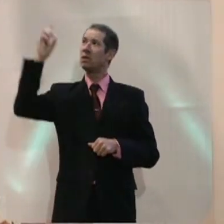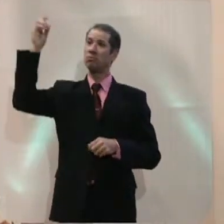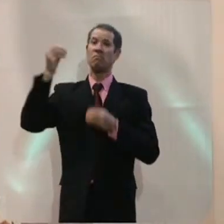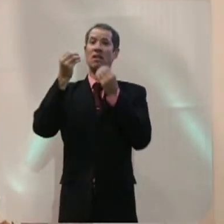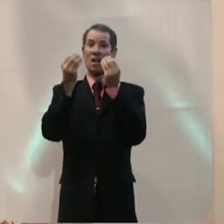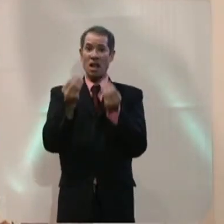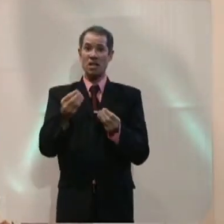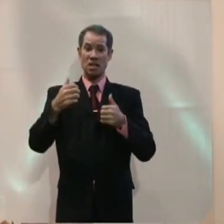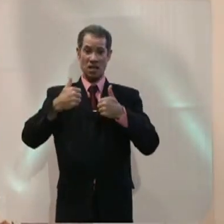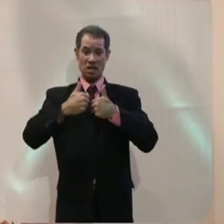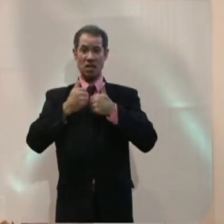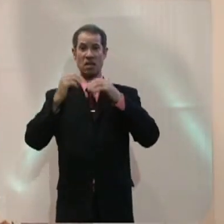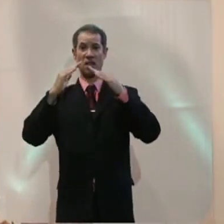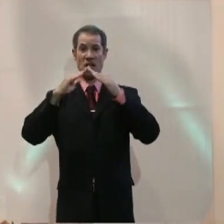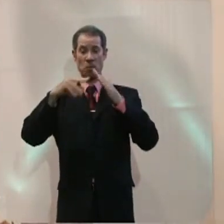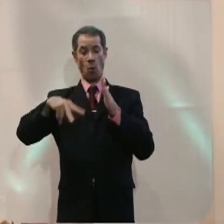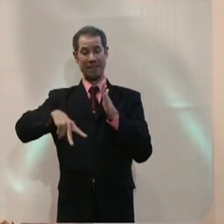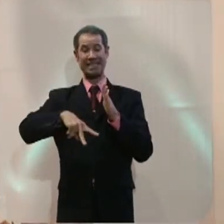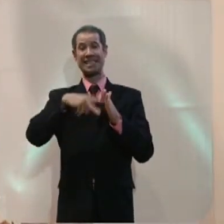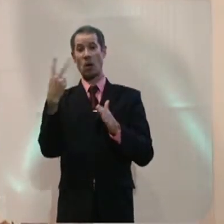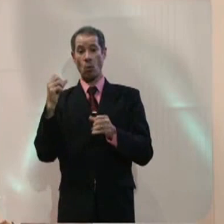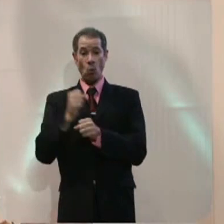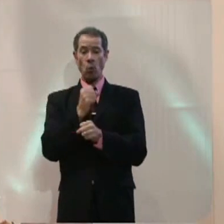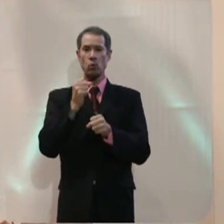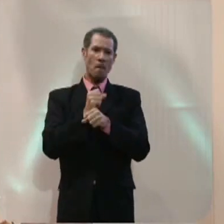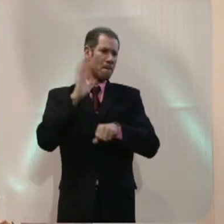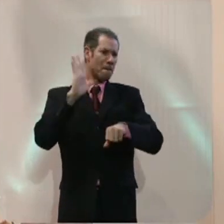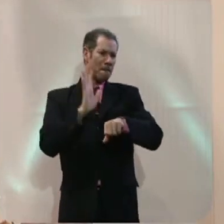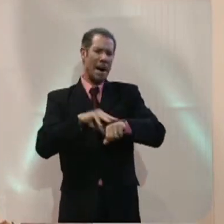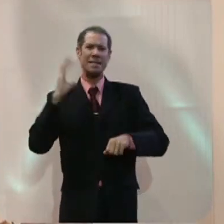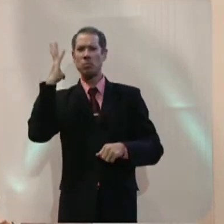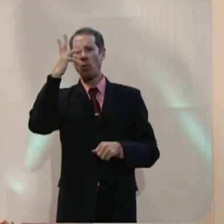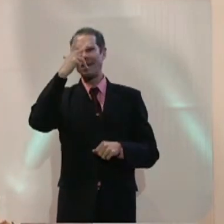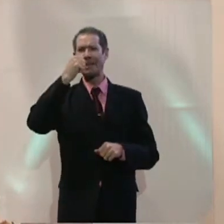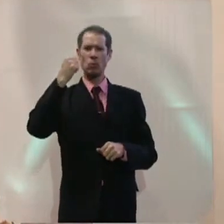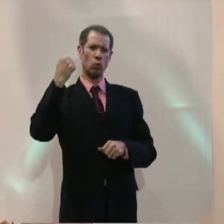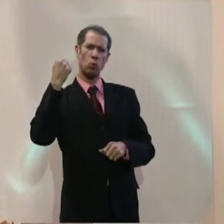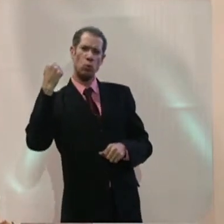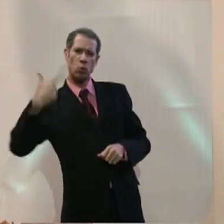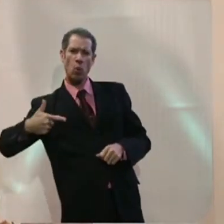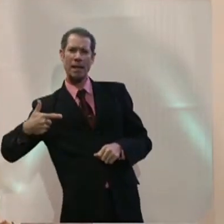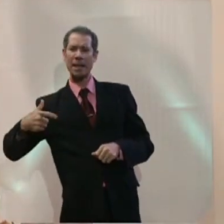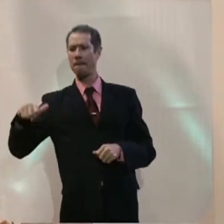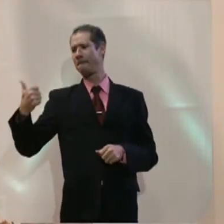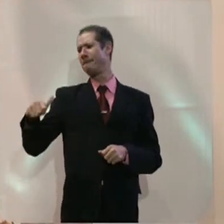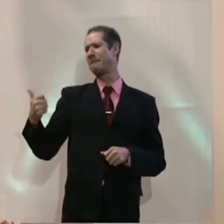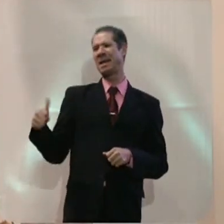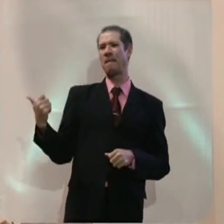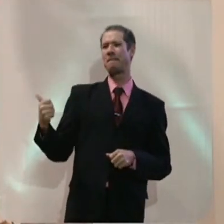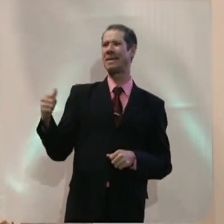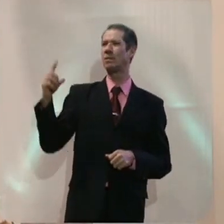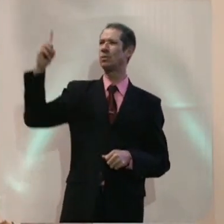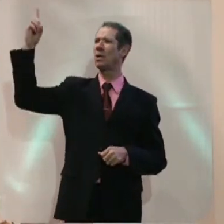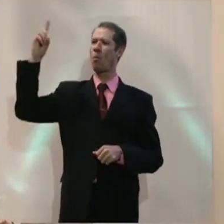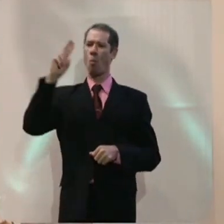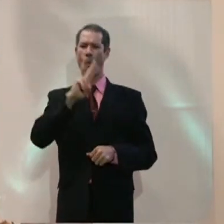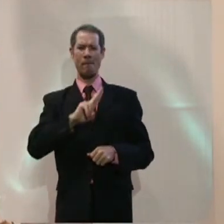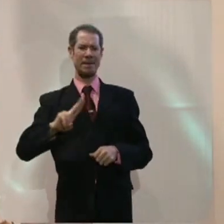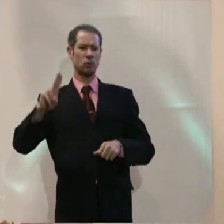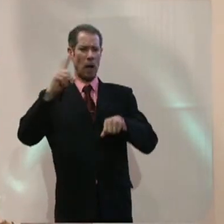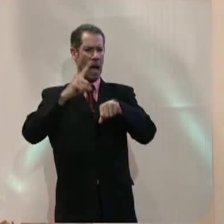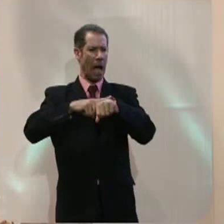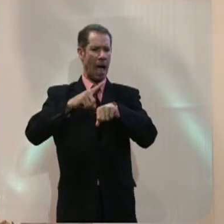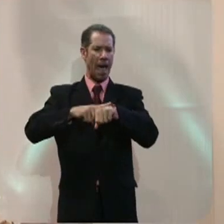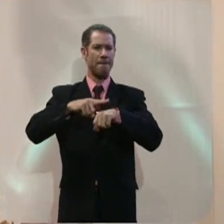o templo, o segundo templo foi mais bonito que o primeiro, porque ele vai usar em várias